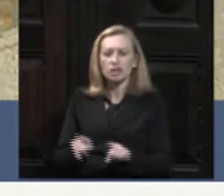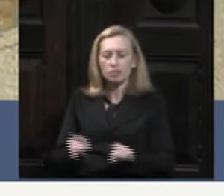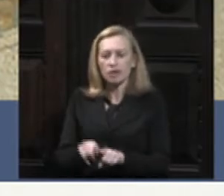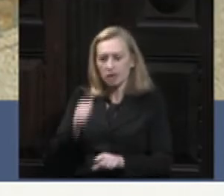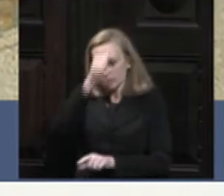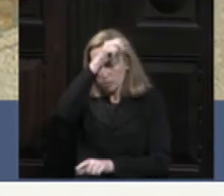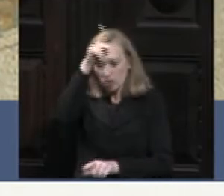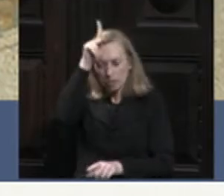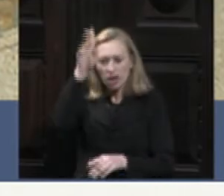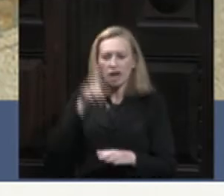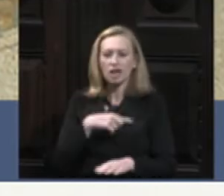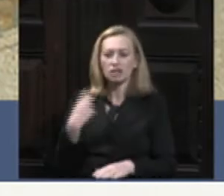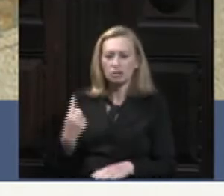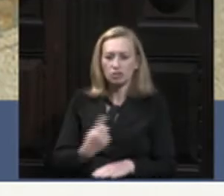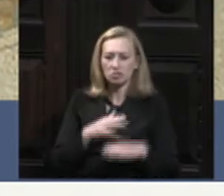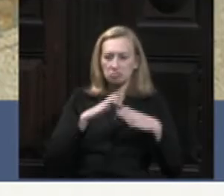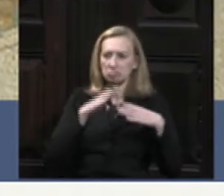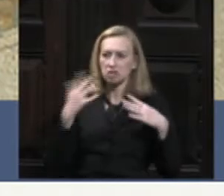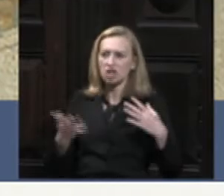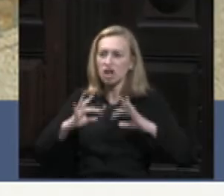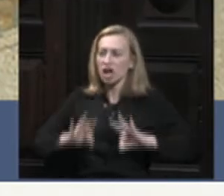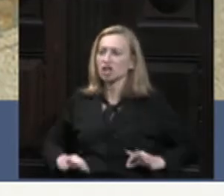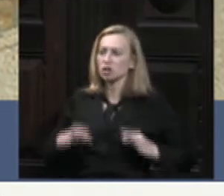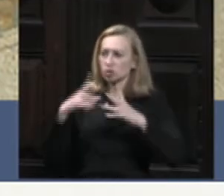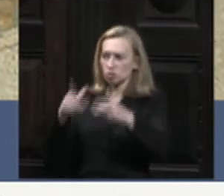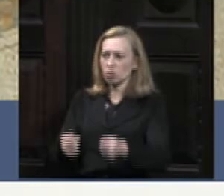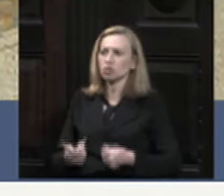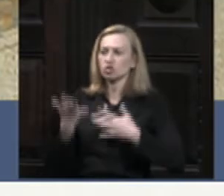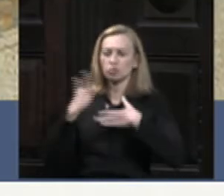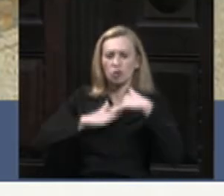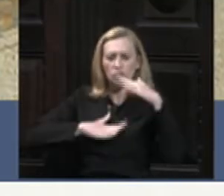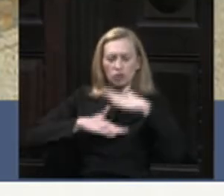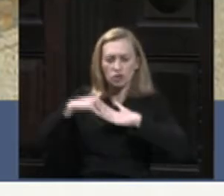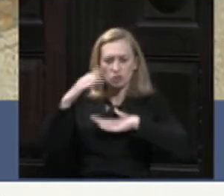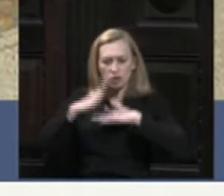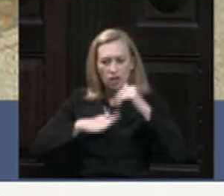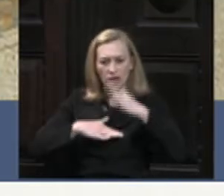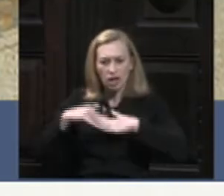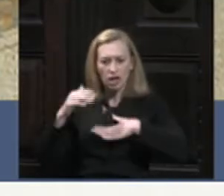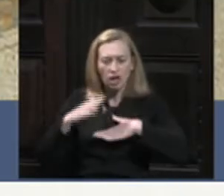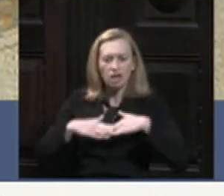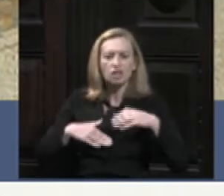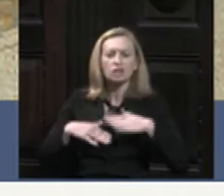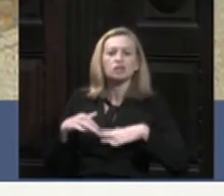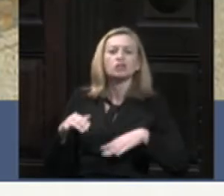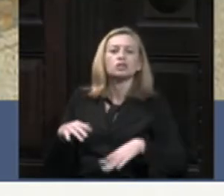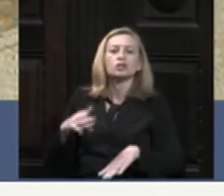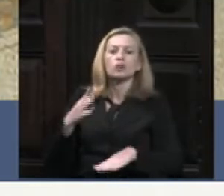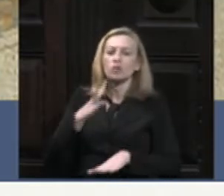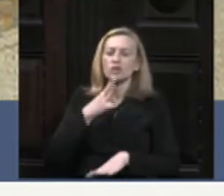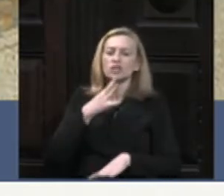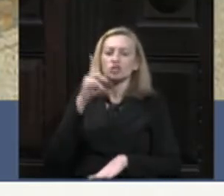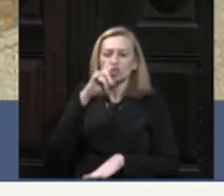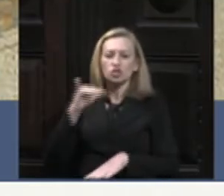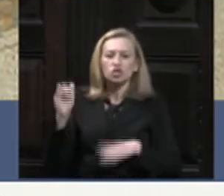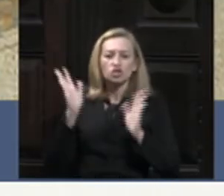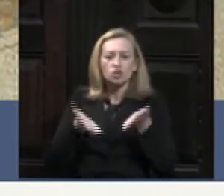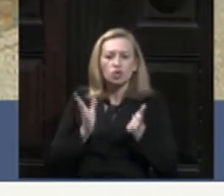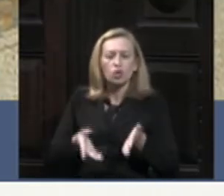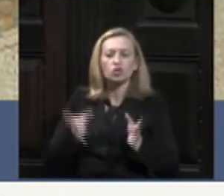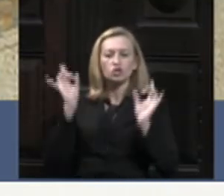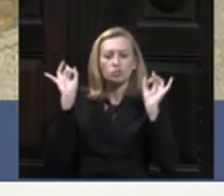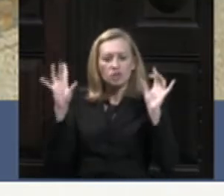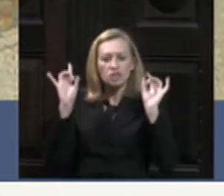nossa homenagem a toda a cadeia de profissionais que internacionalmente é reconhecida no dia de hoje. Especialmente eu